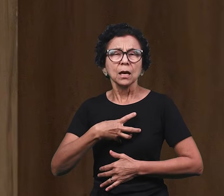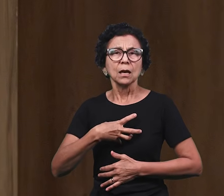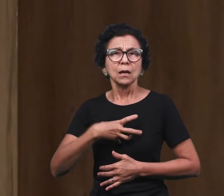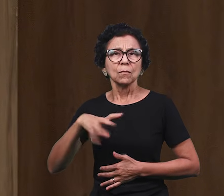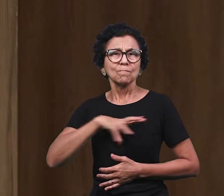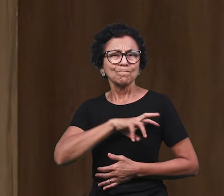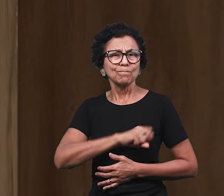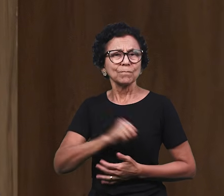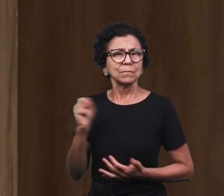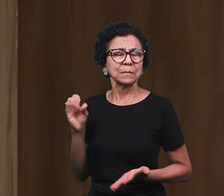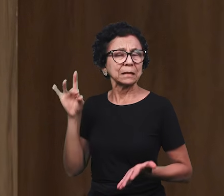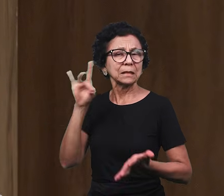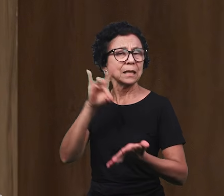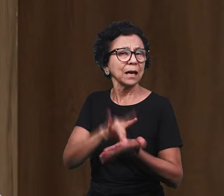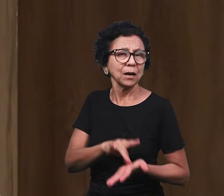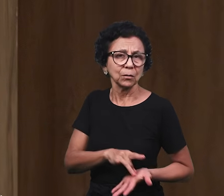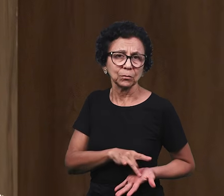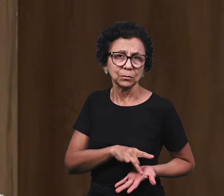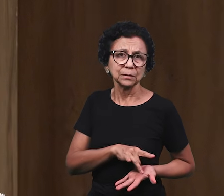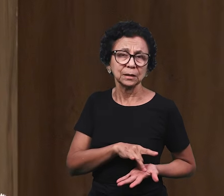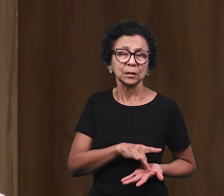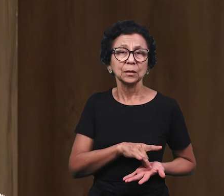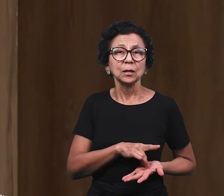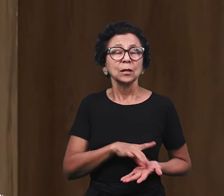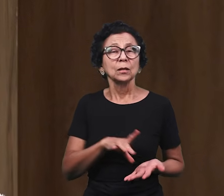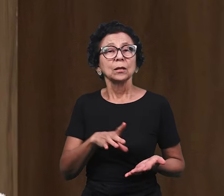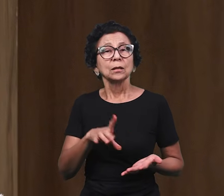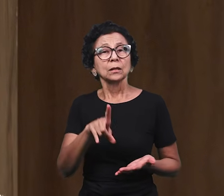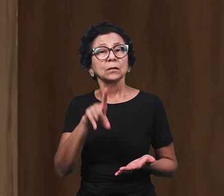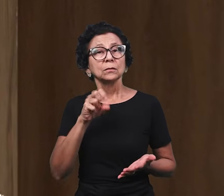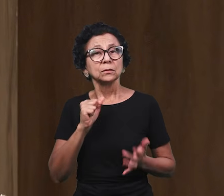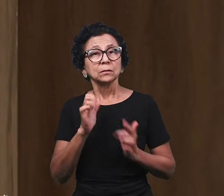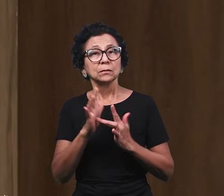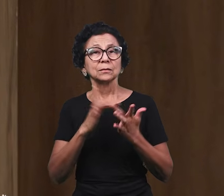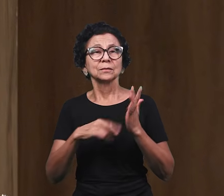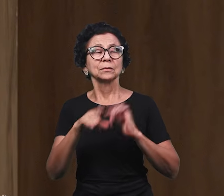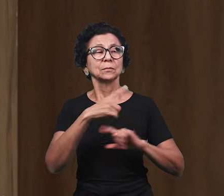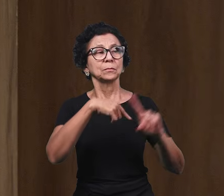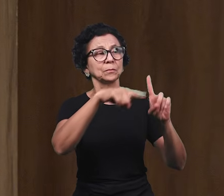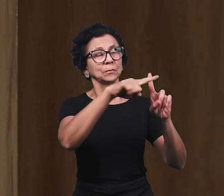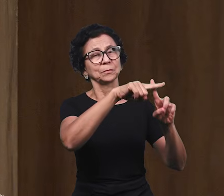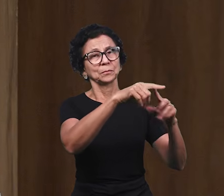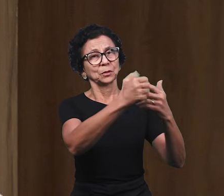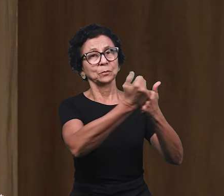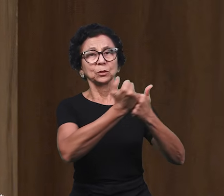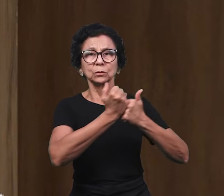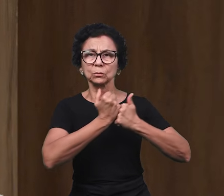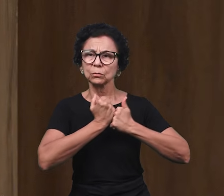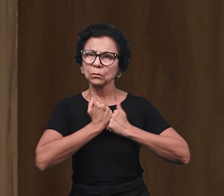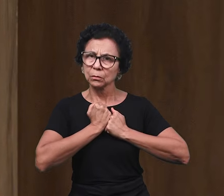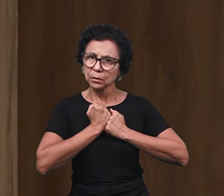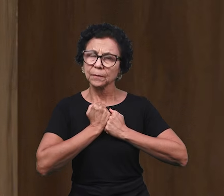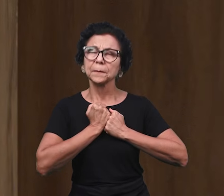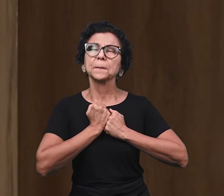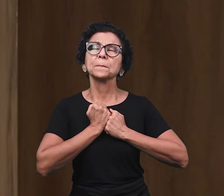amor que se entregou por nós, e isso está refletido na figura do Senhor Jesus. Jesus se